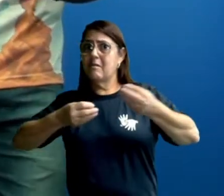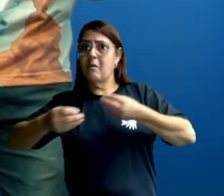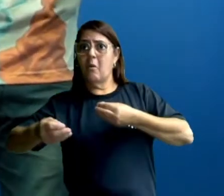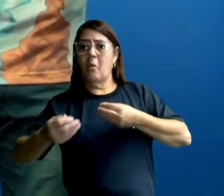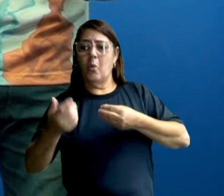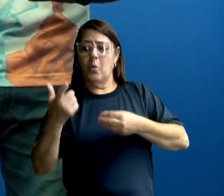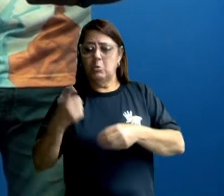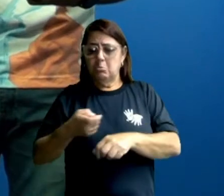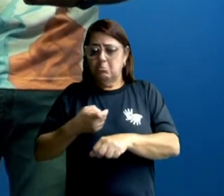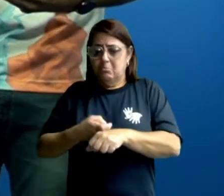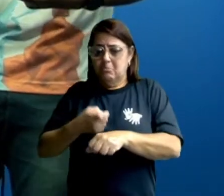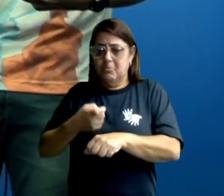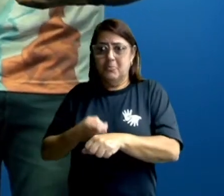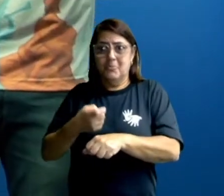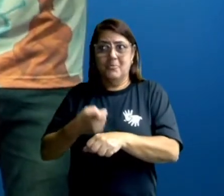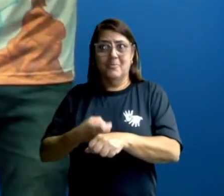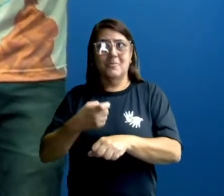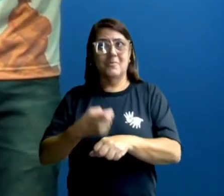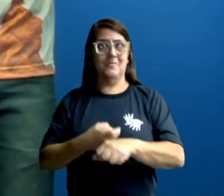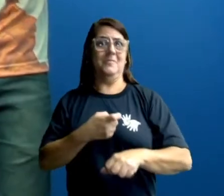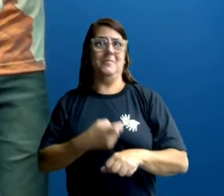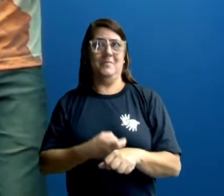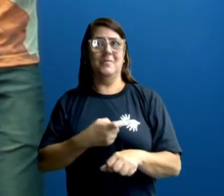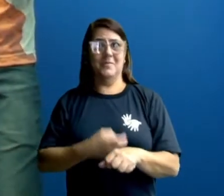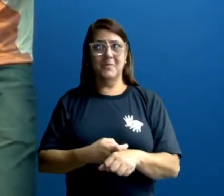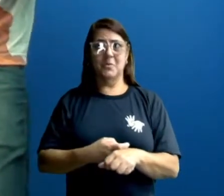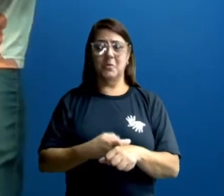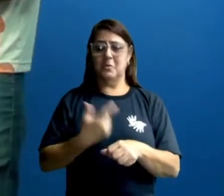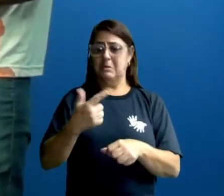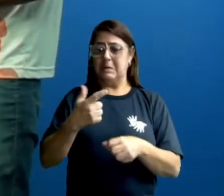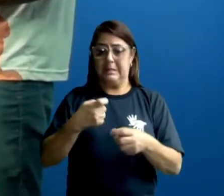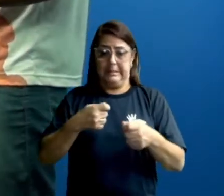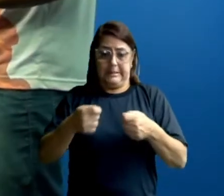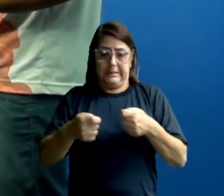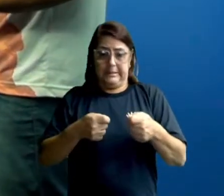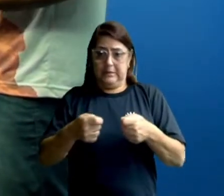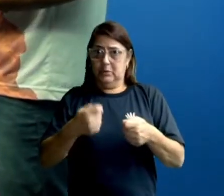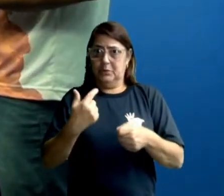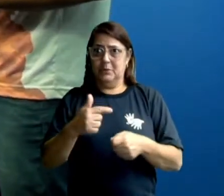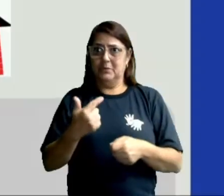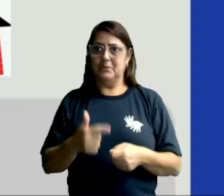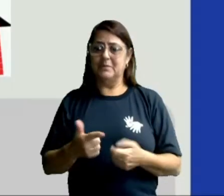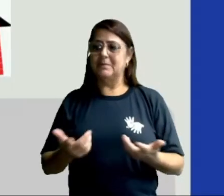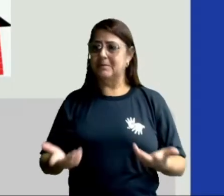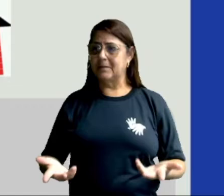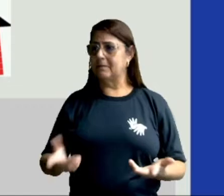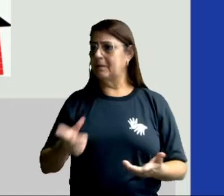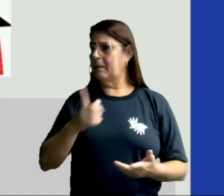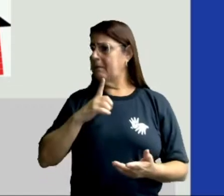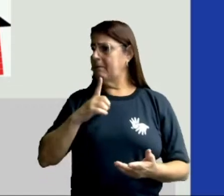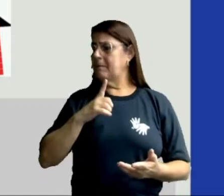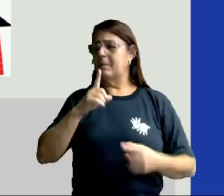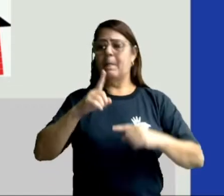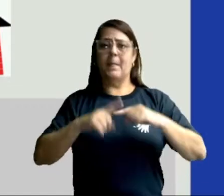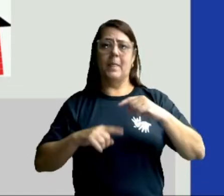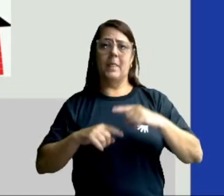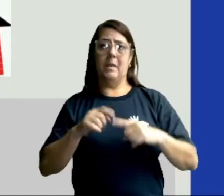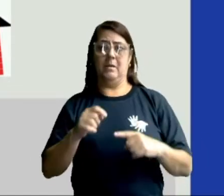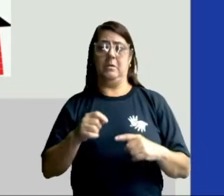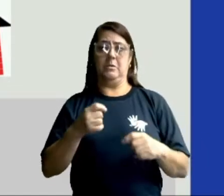outros são mais rígidos, certo? São mais inflexíveis. Nós também temos materiais que são